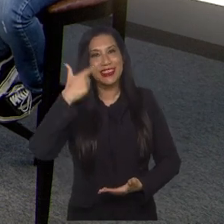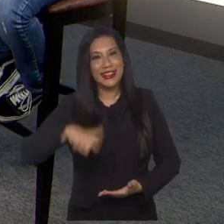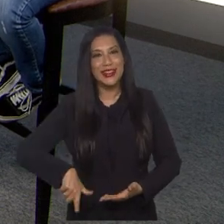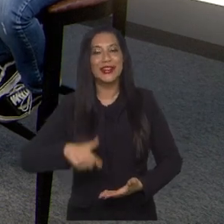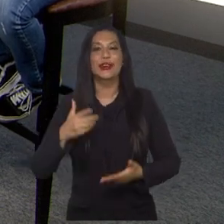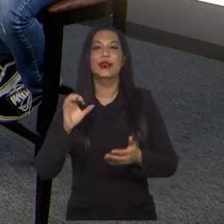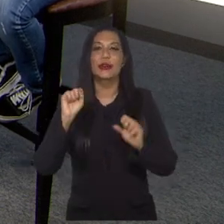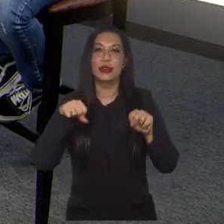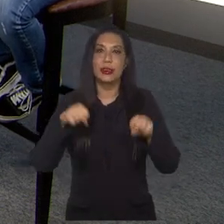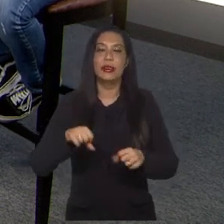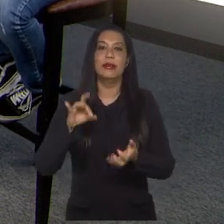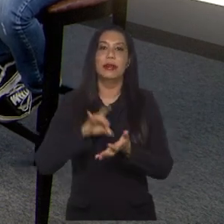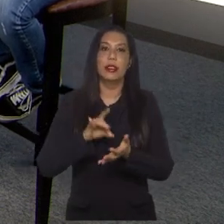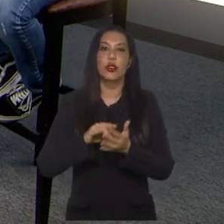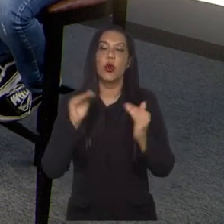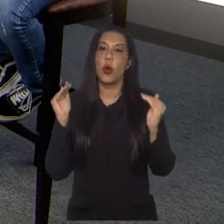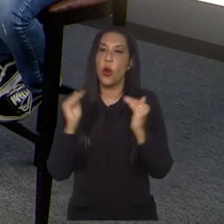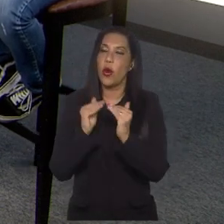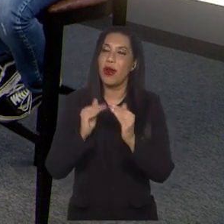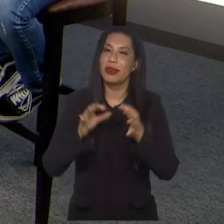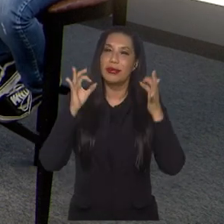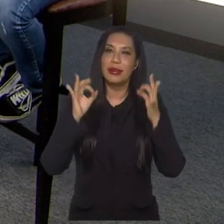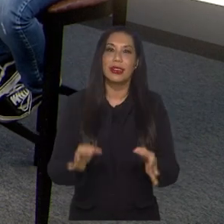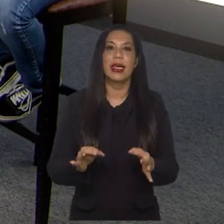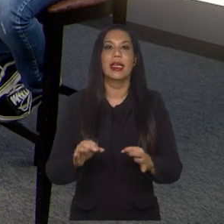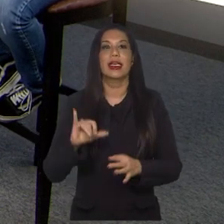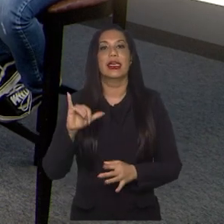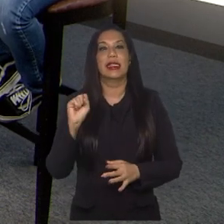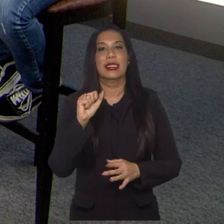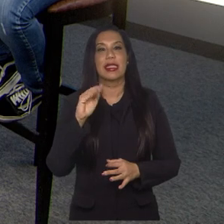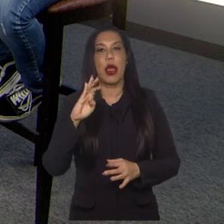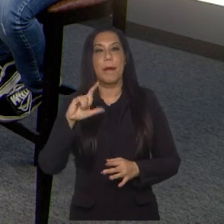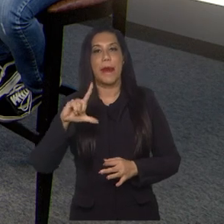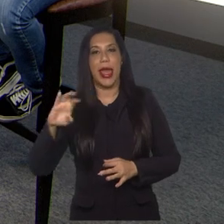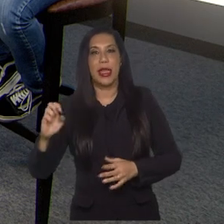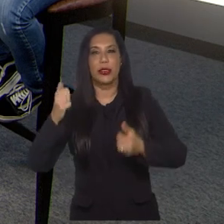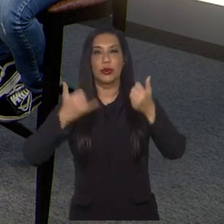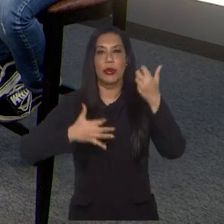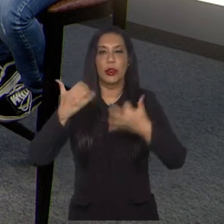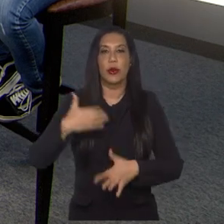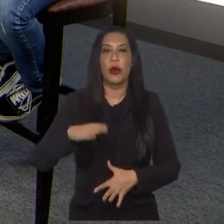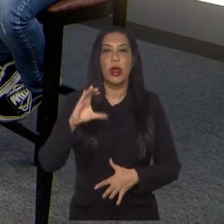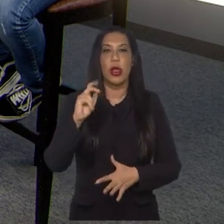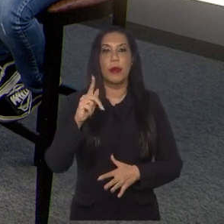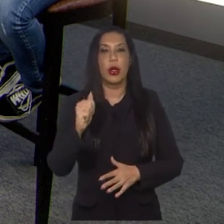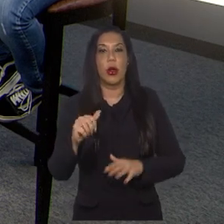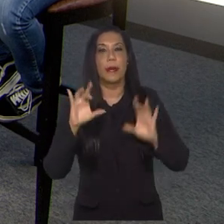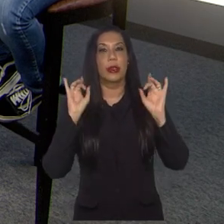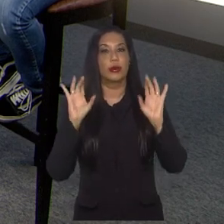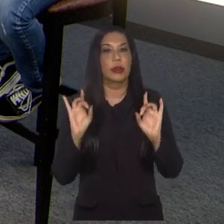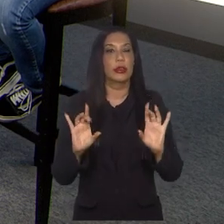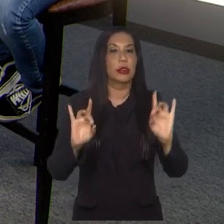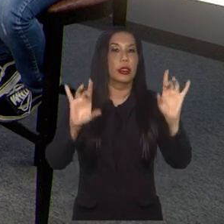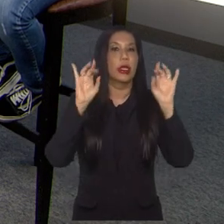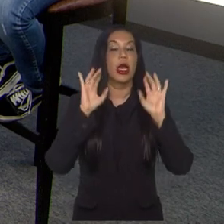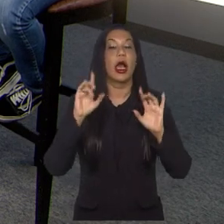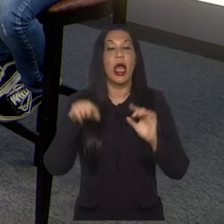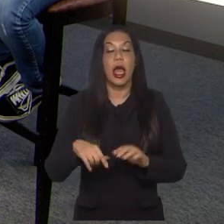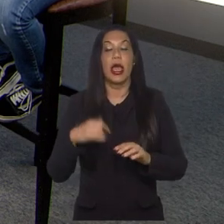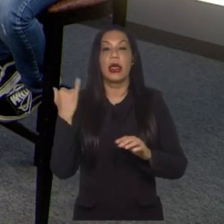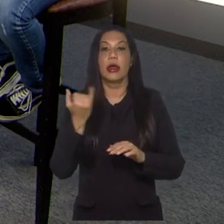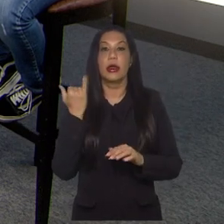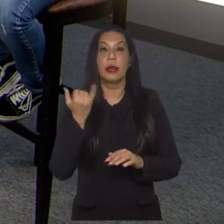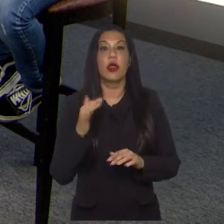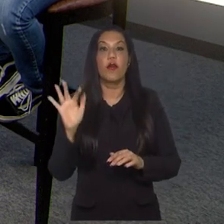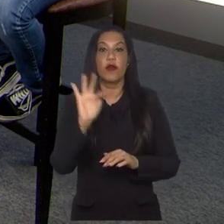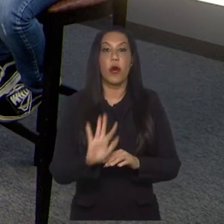Mas, sem dúvida alguma, concordo completamente com o que a Isabelle colocou. É uma Copa especial, né? É uma Copa nesse primeiro formato, com